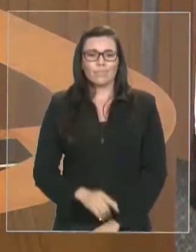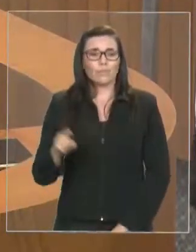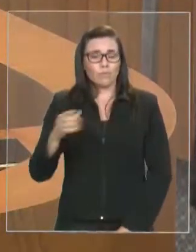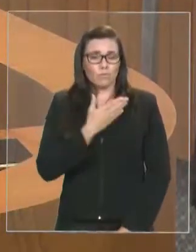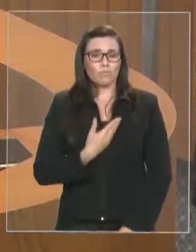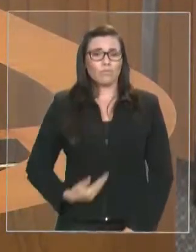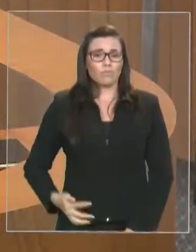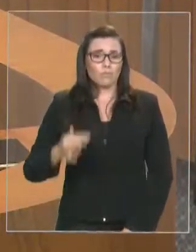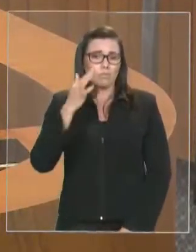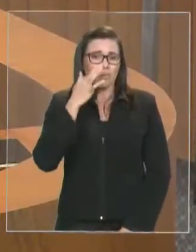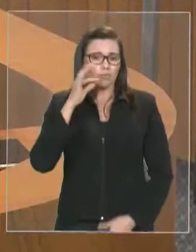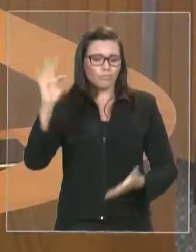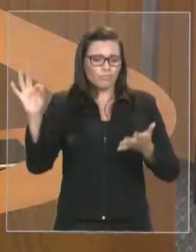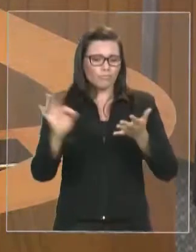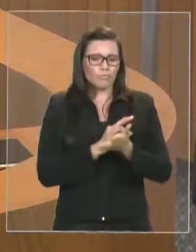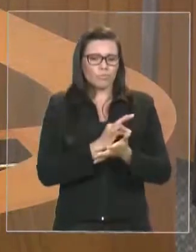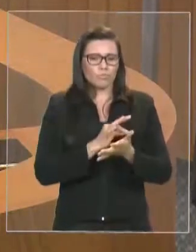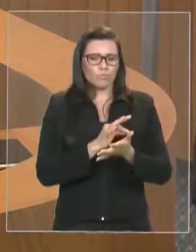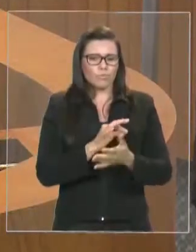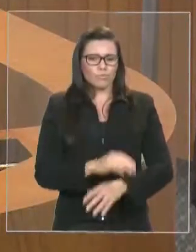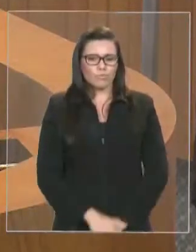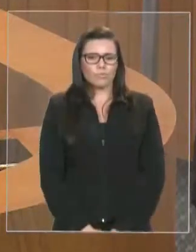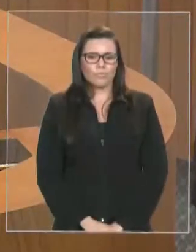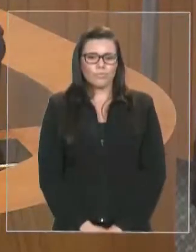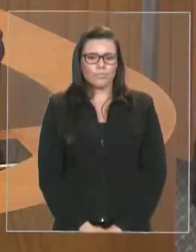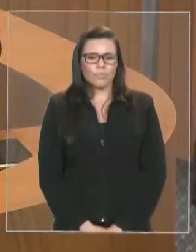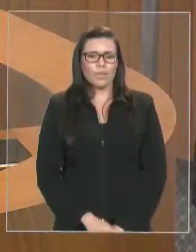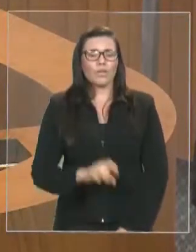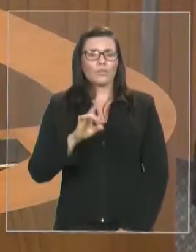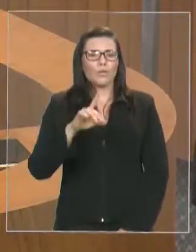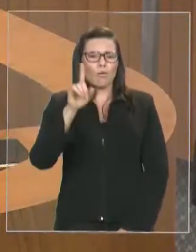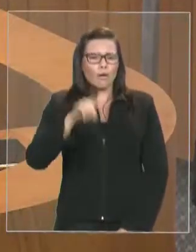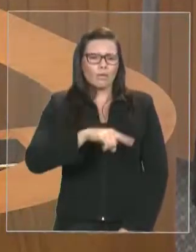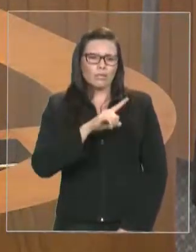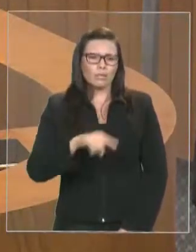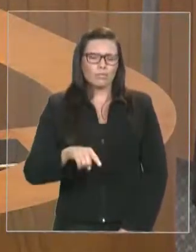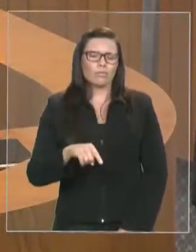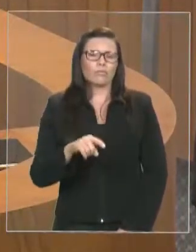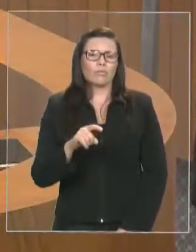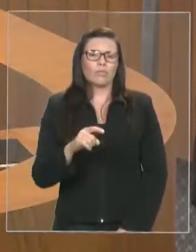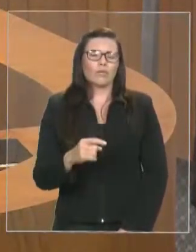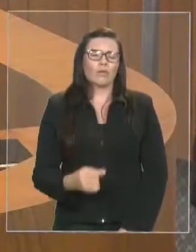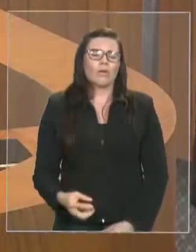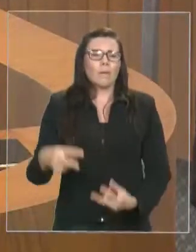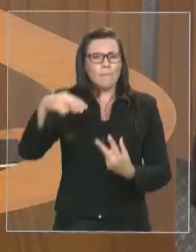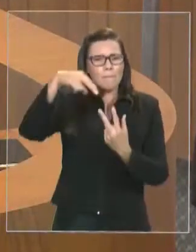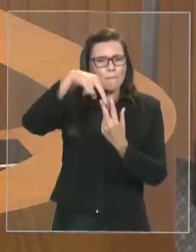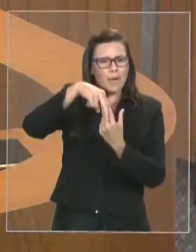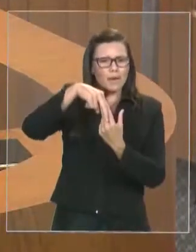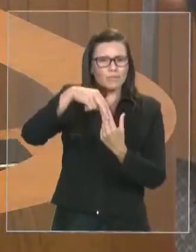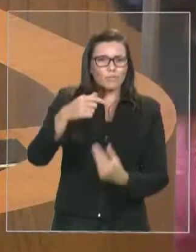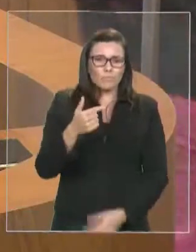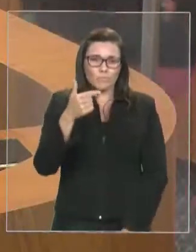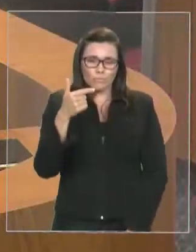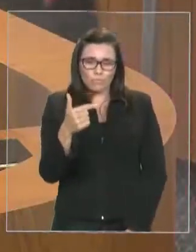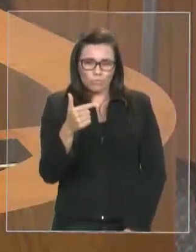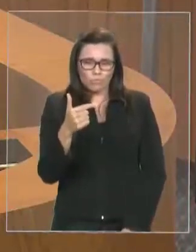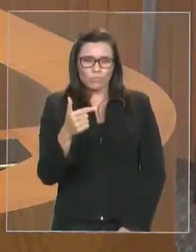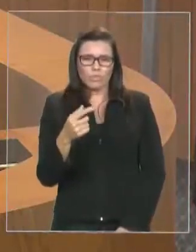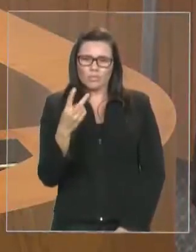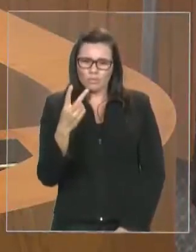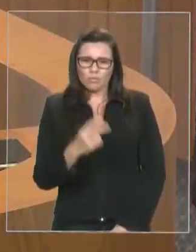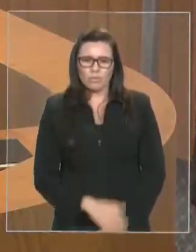Dino, com vetos apenas em dois parágrafos, em dois artigos, da Lei